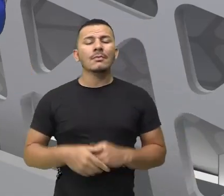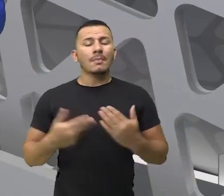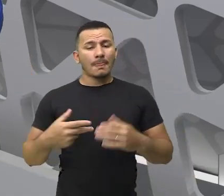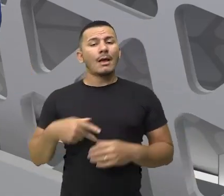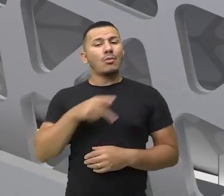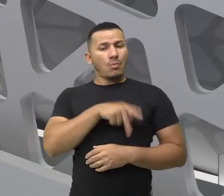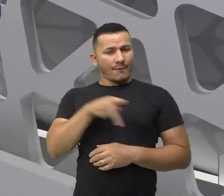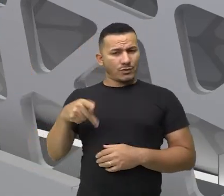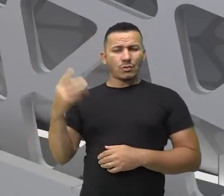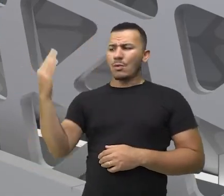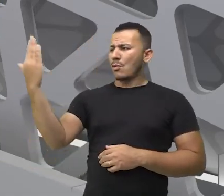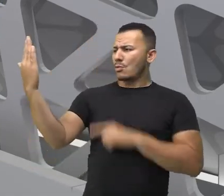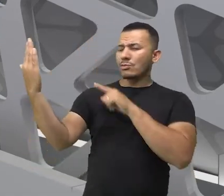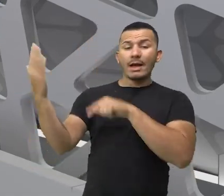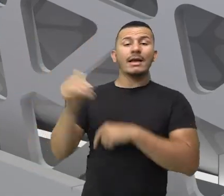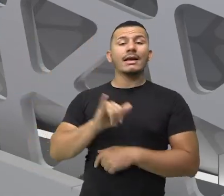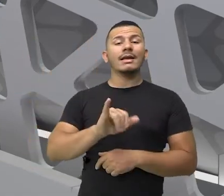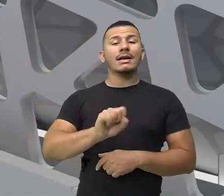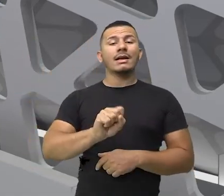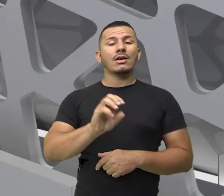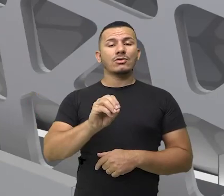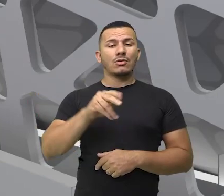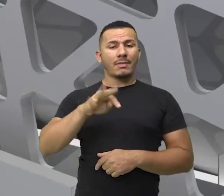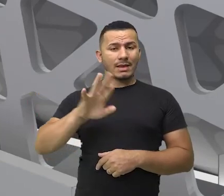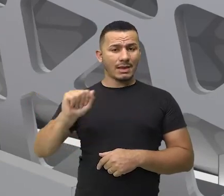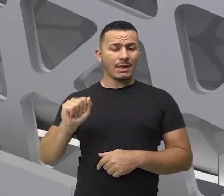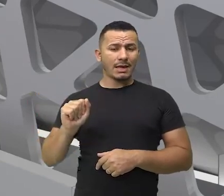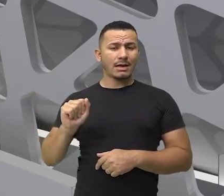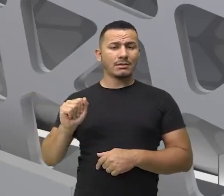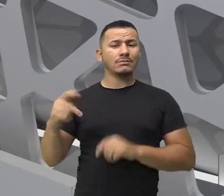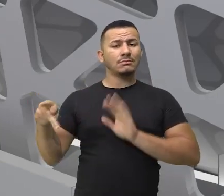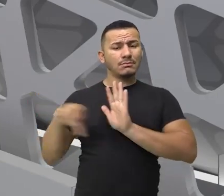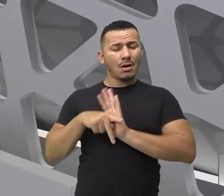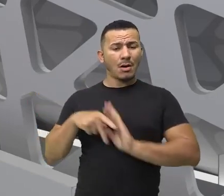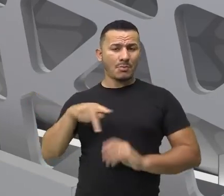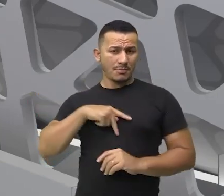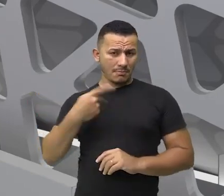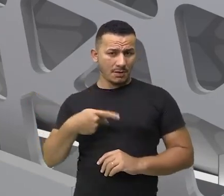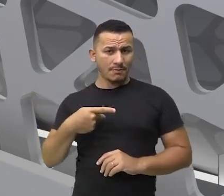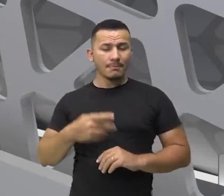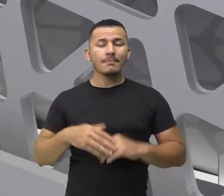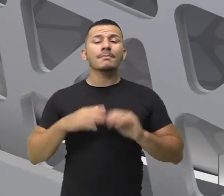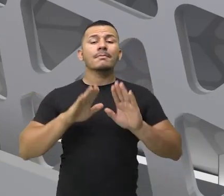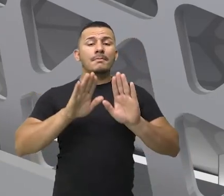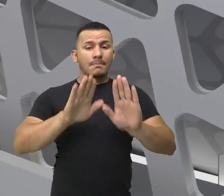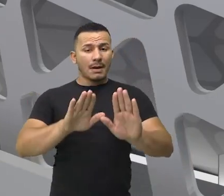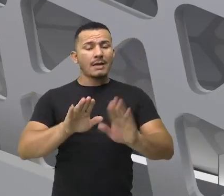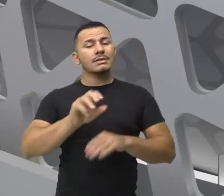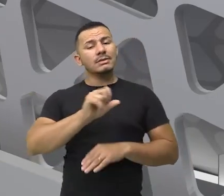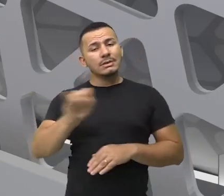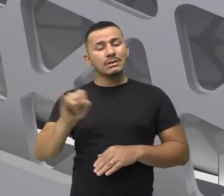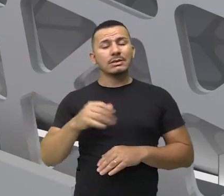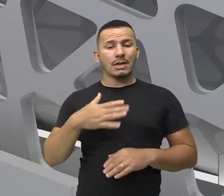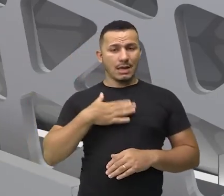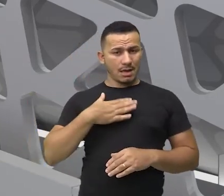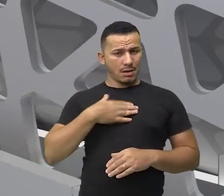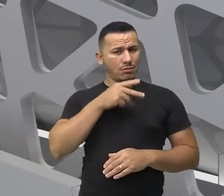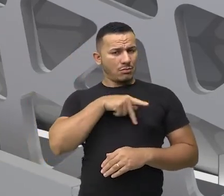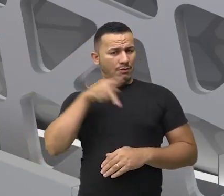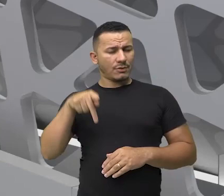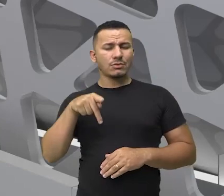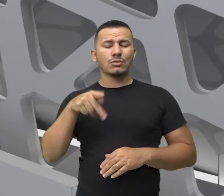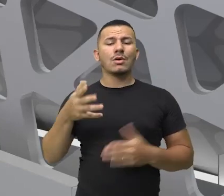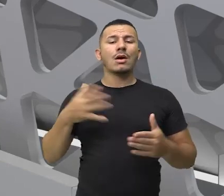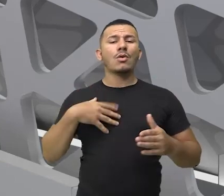o professor Aldemir é uma isometria dele mesmo. Agora, nós vamos pegar o professor Aldemir